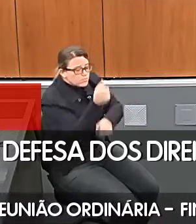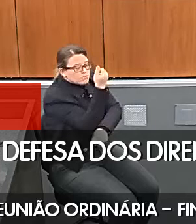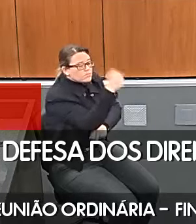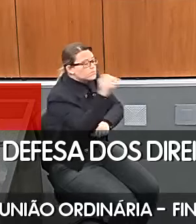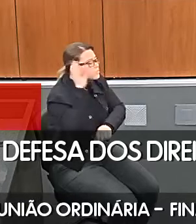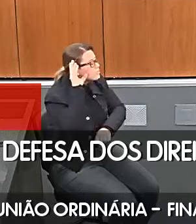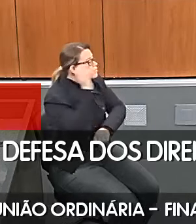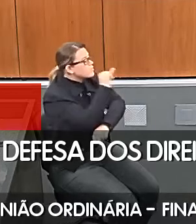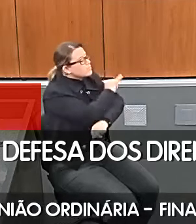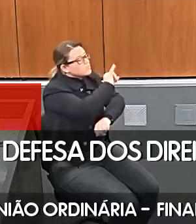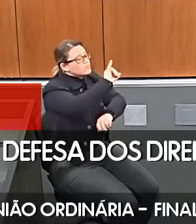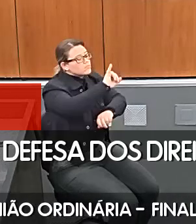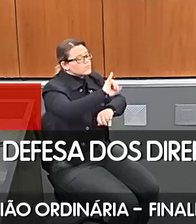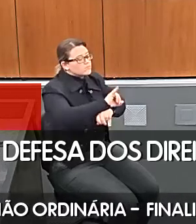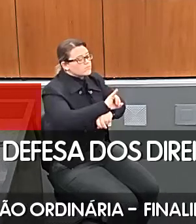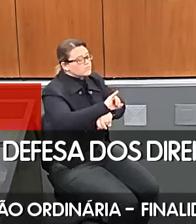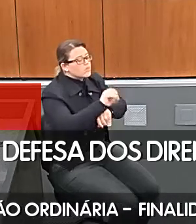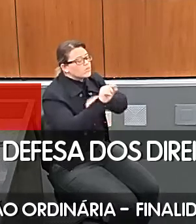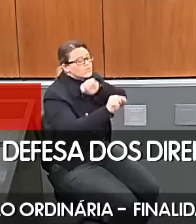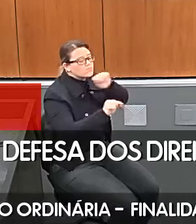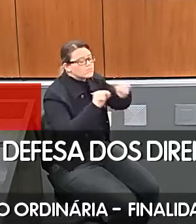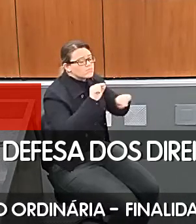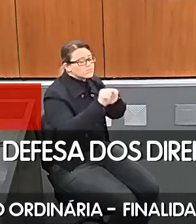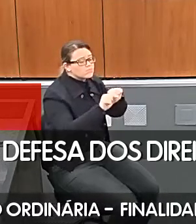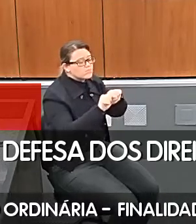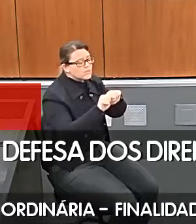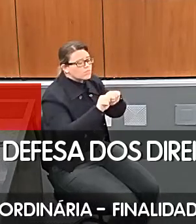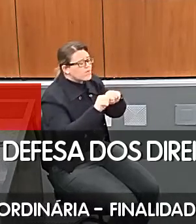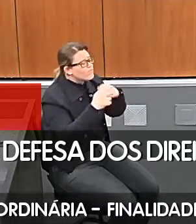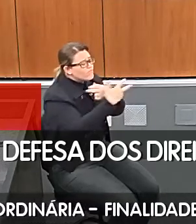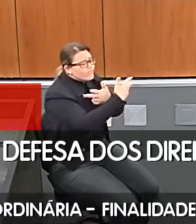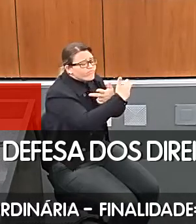Amigos do Sul de Itabira, é mais um dos outros